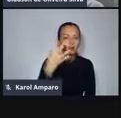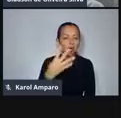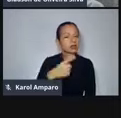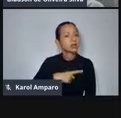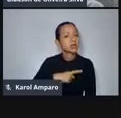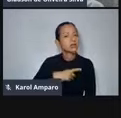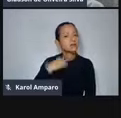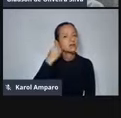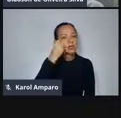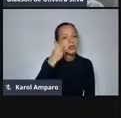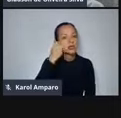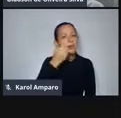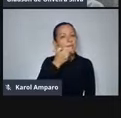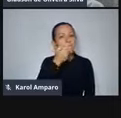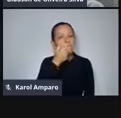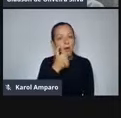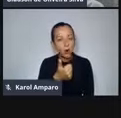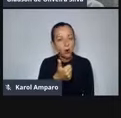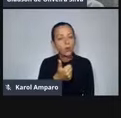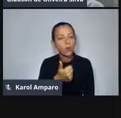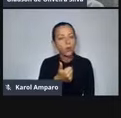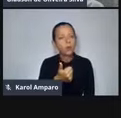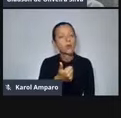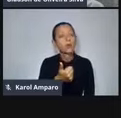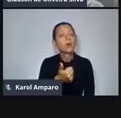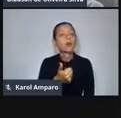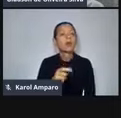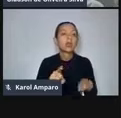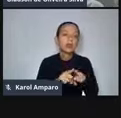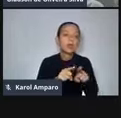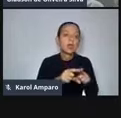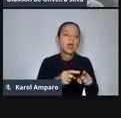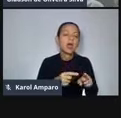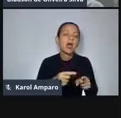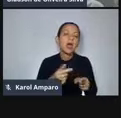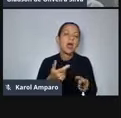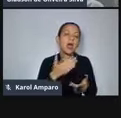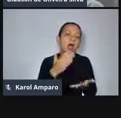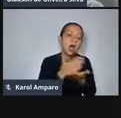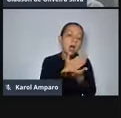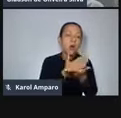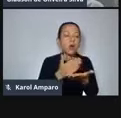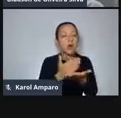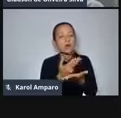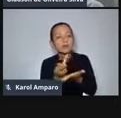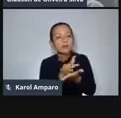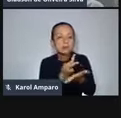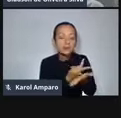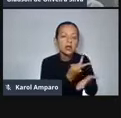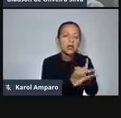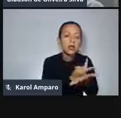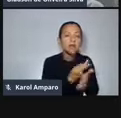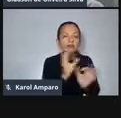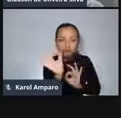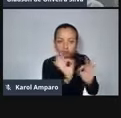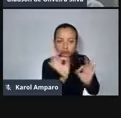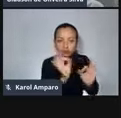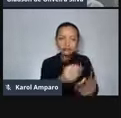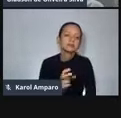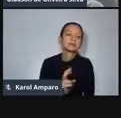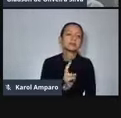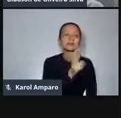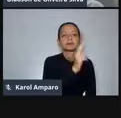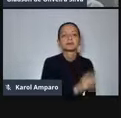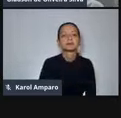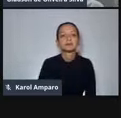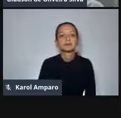para que a gente pudesse parar também as áreas das nossas próprias imperfeições. E assim, vamos em frente, né? No governo do